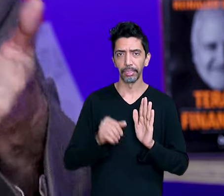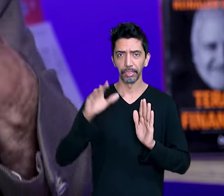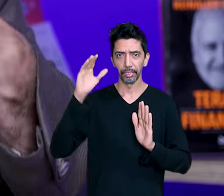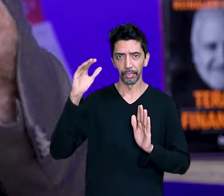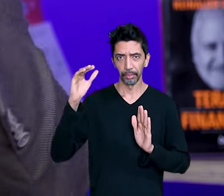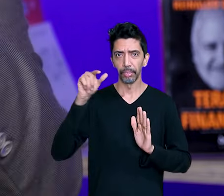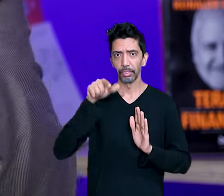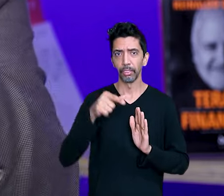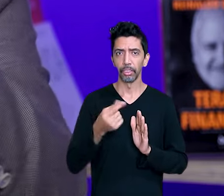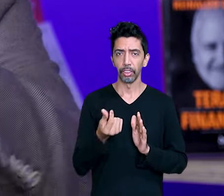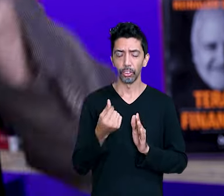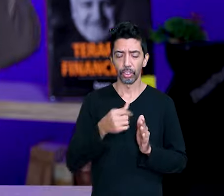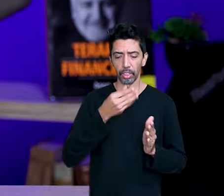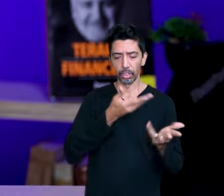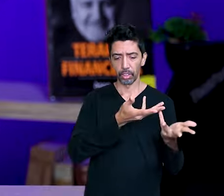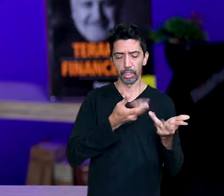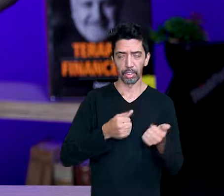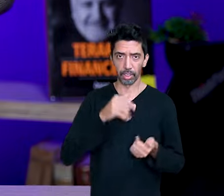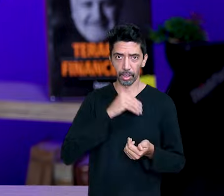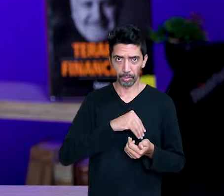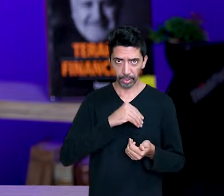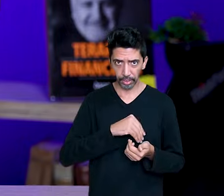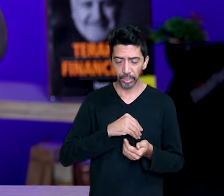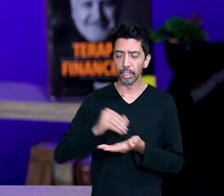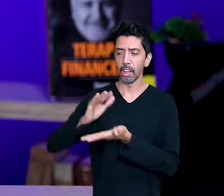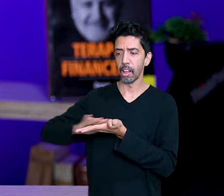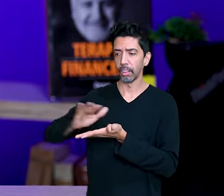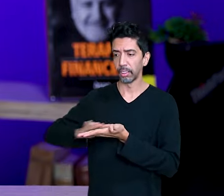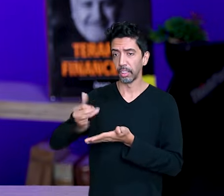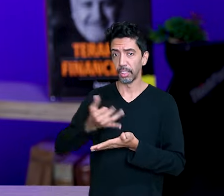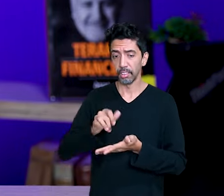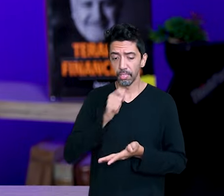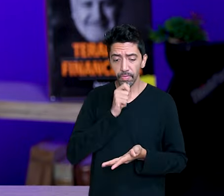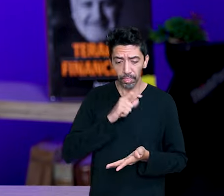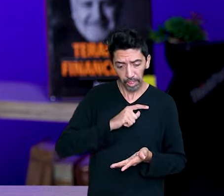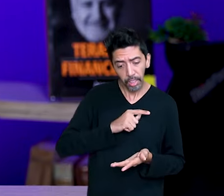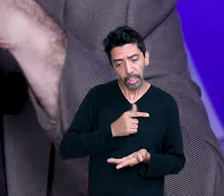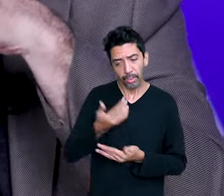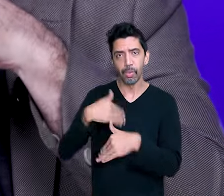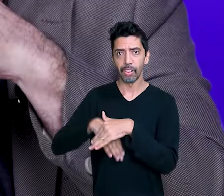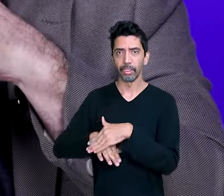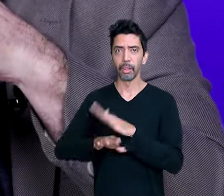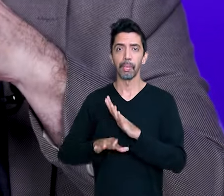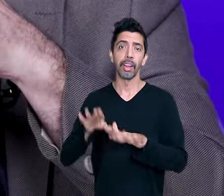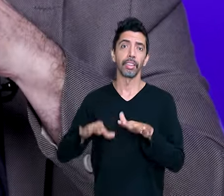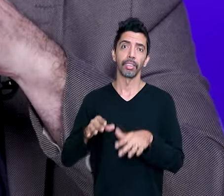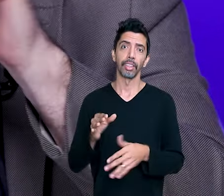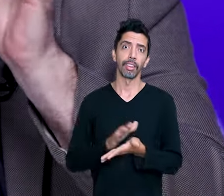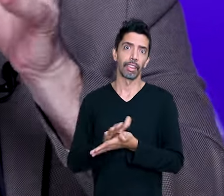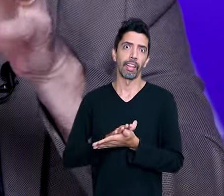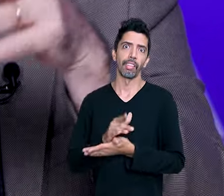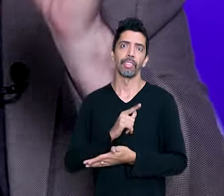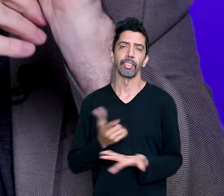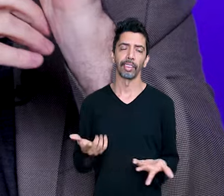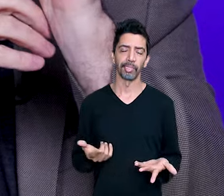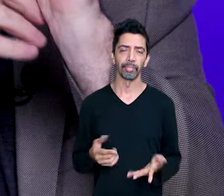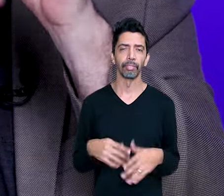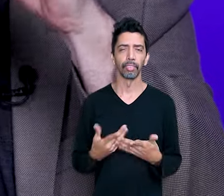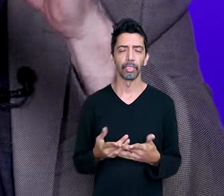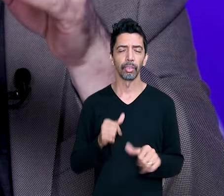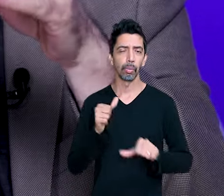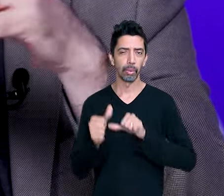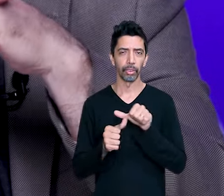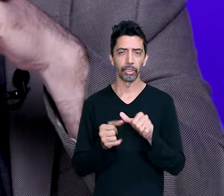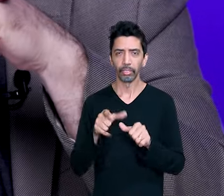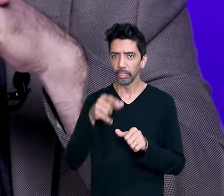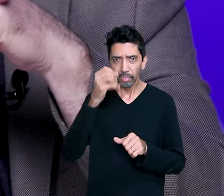nada. Então a gente mudou o modelo, ganho, já guardo para aposentadoria, lembra disso? Então, se você não lembra, vai na série